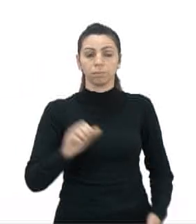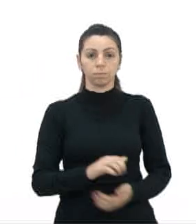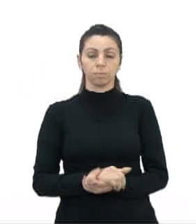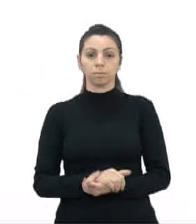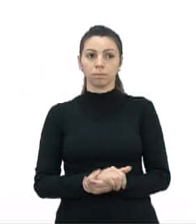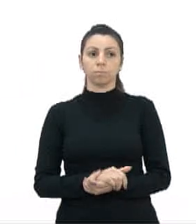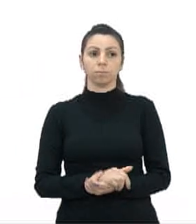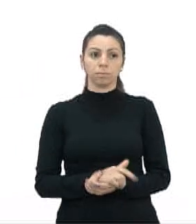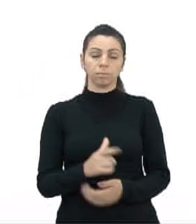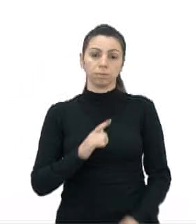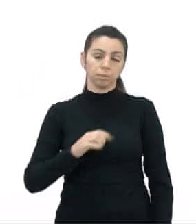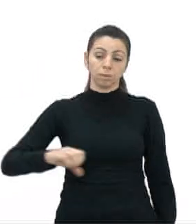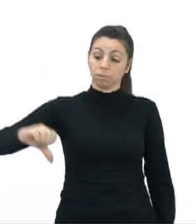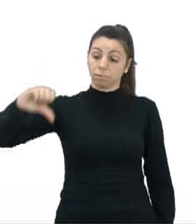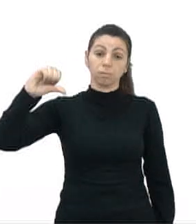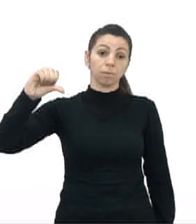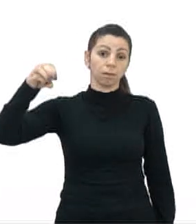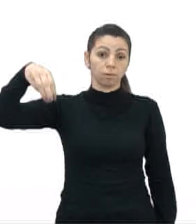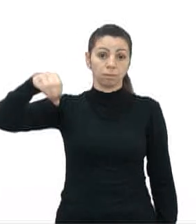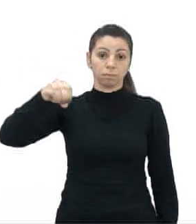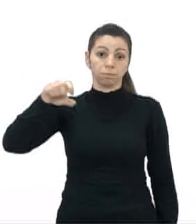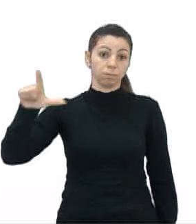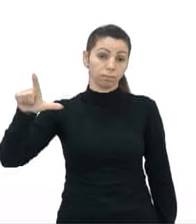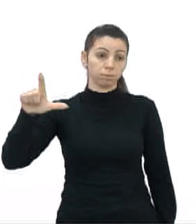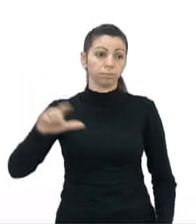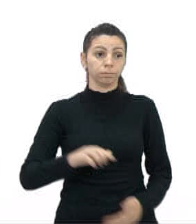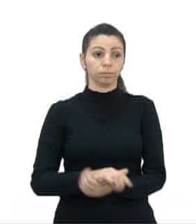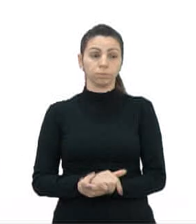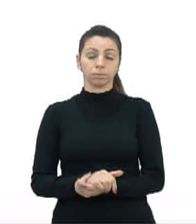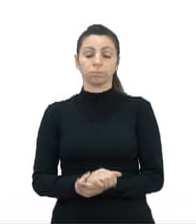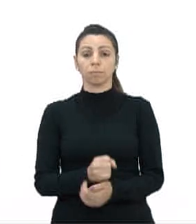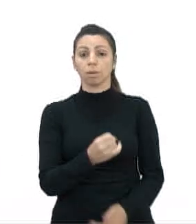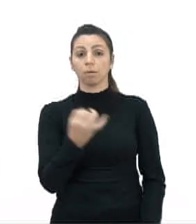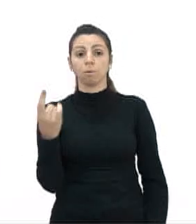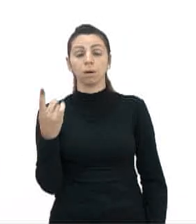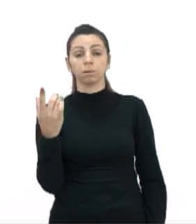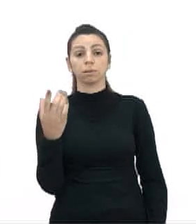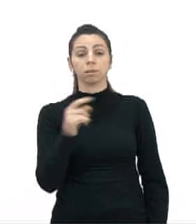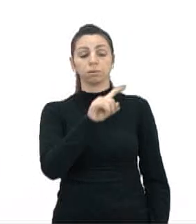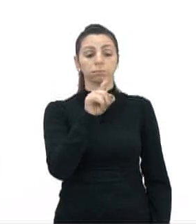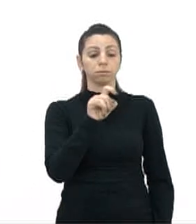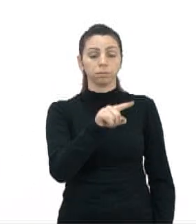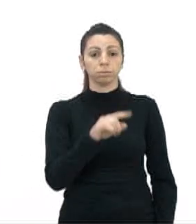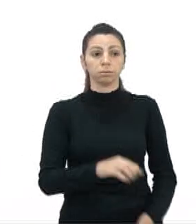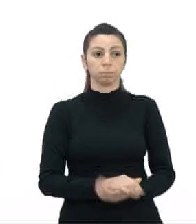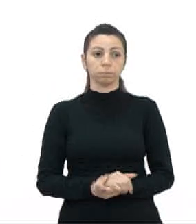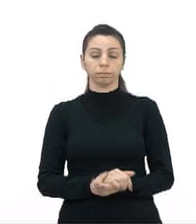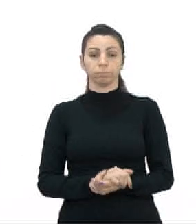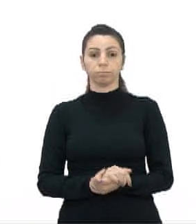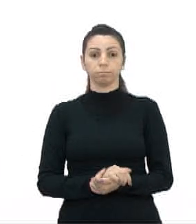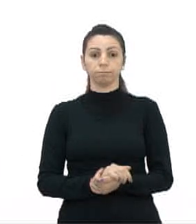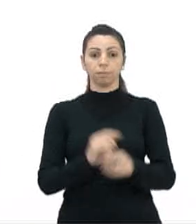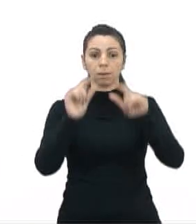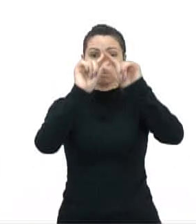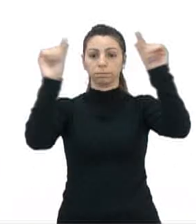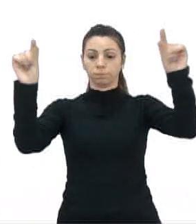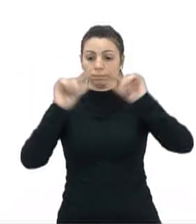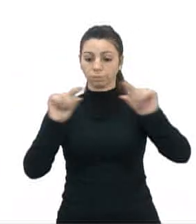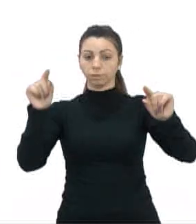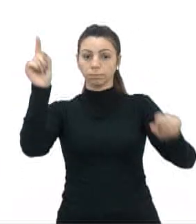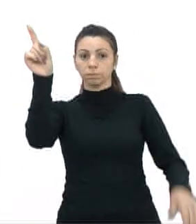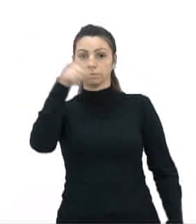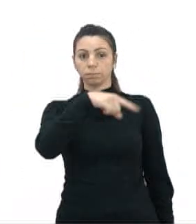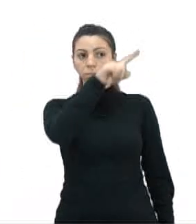9 mols, que é o que eu descobri balanceando a equação, quantas gramas isso representa? Regrinha de 3, multiplicando cruzado, eu vou